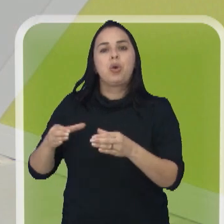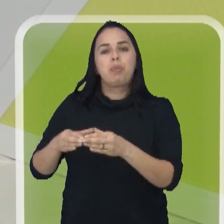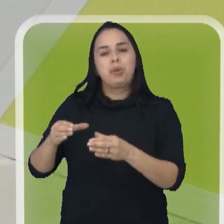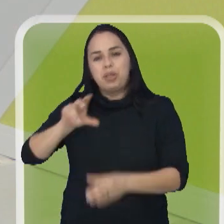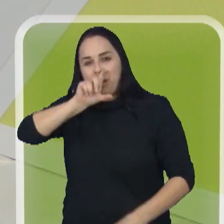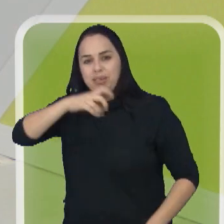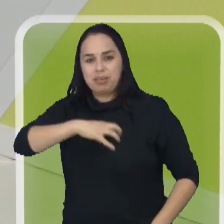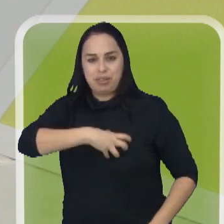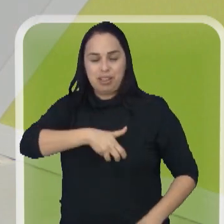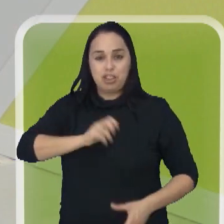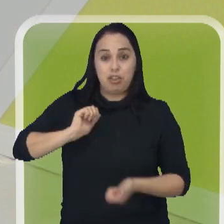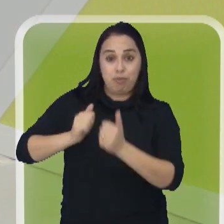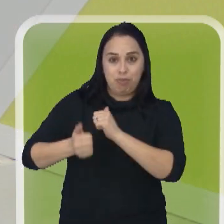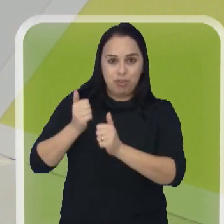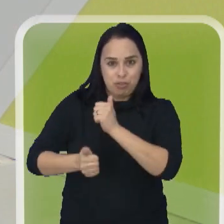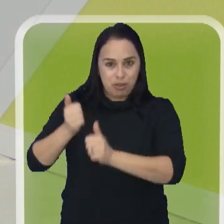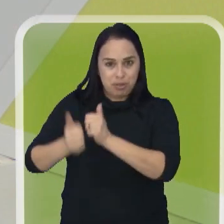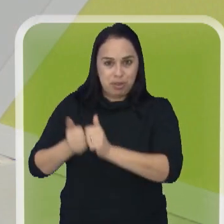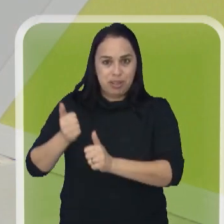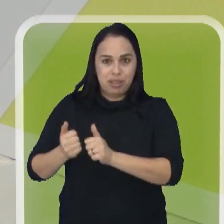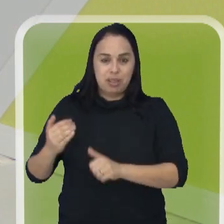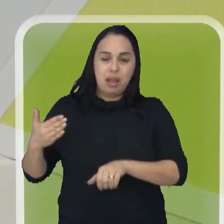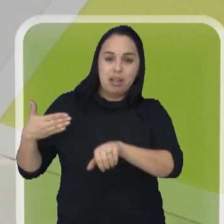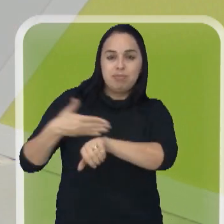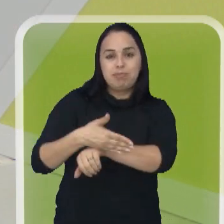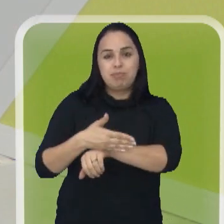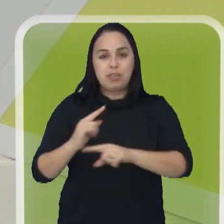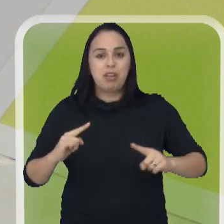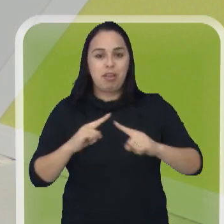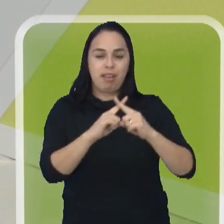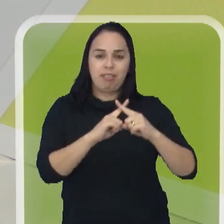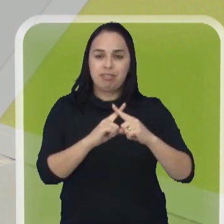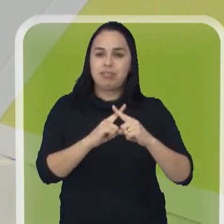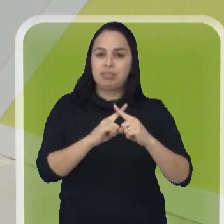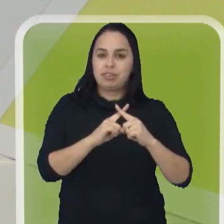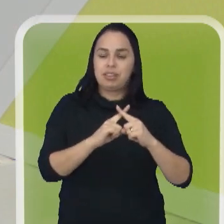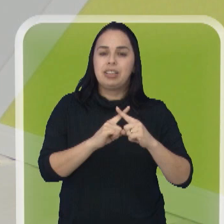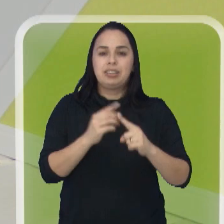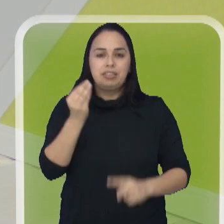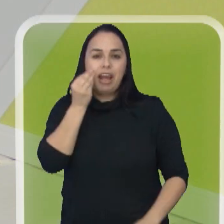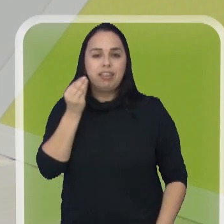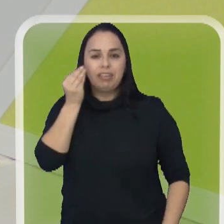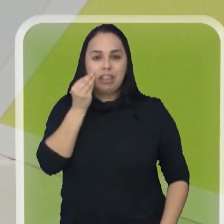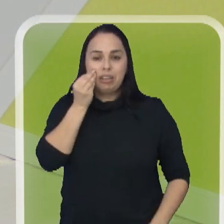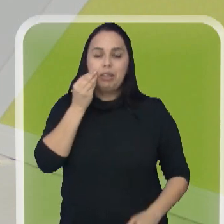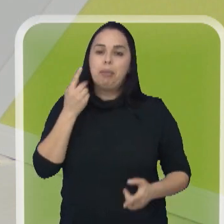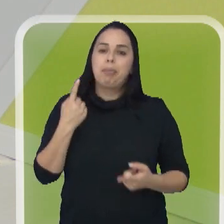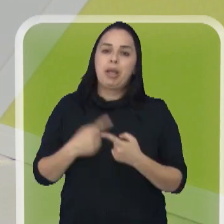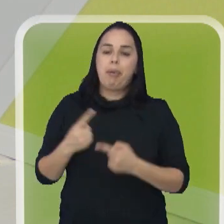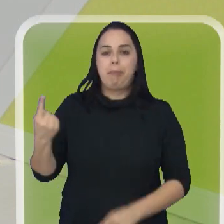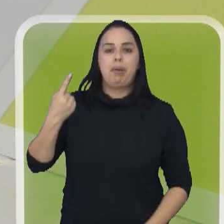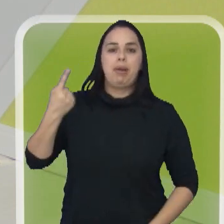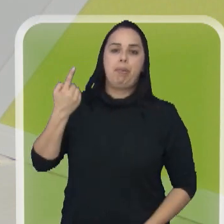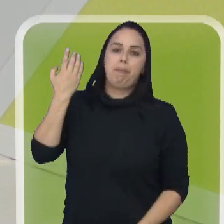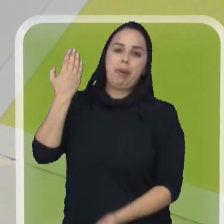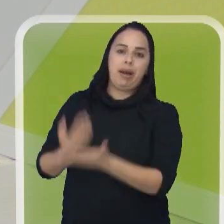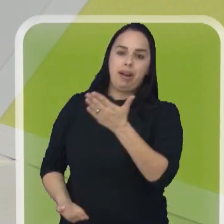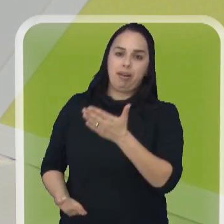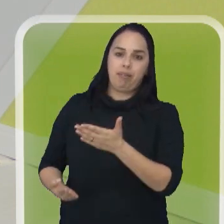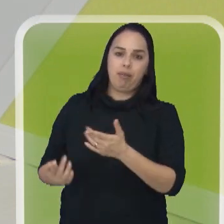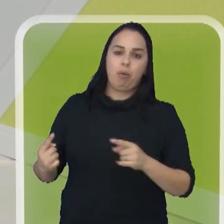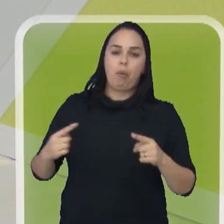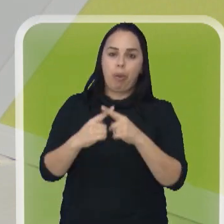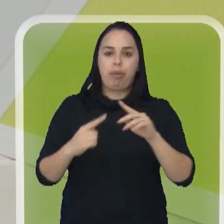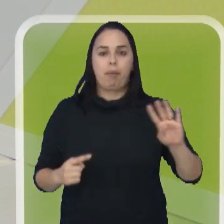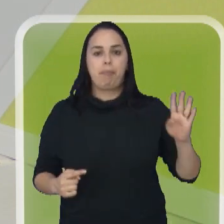campo pela segunda rodada do Campeonato Brasileiro A2, em busca da reabilitação, já que estreou com derrota em casa para o Botafogo por